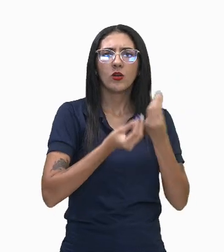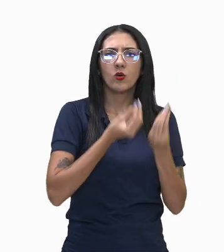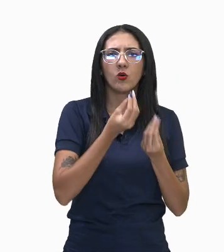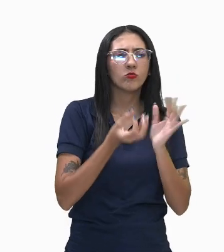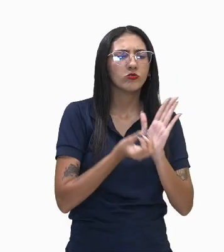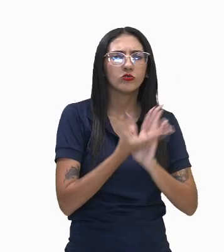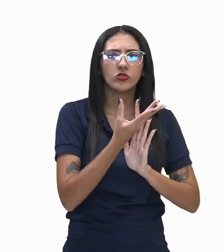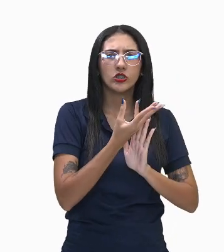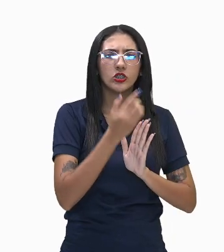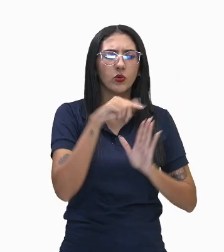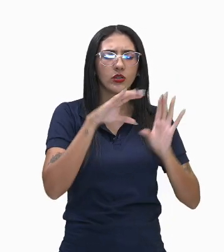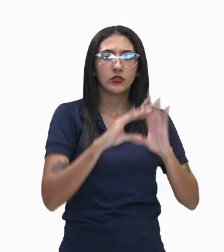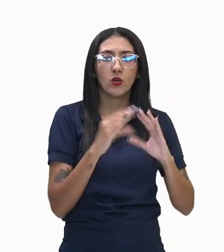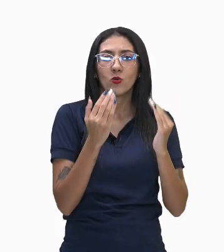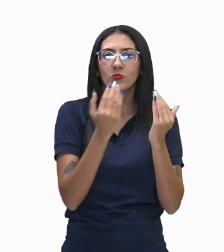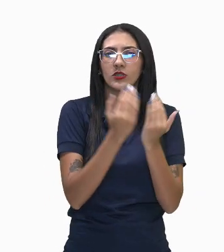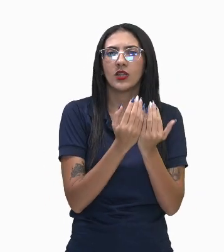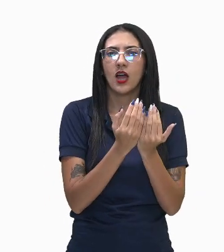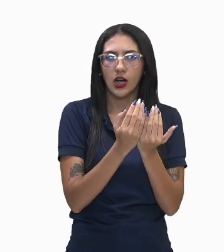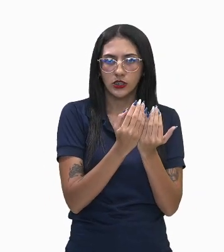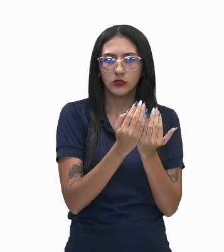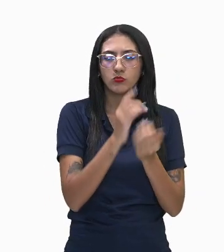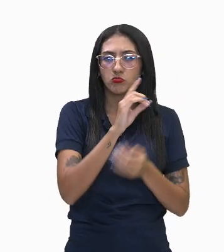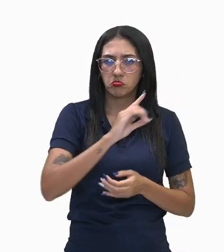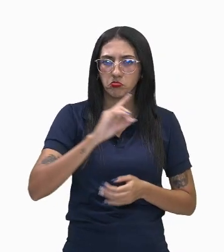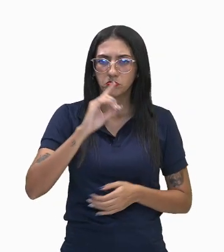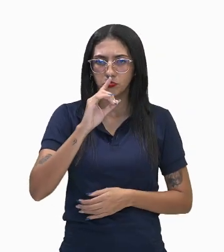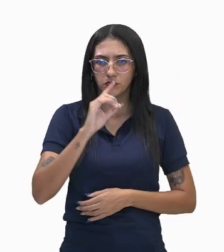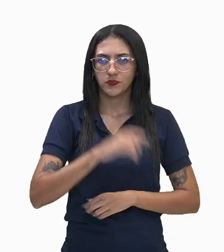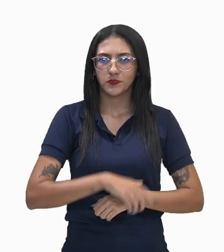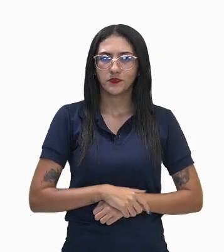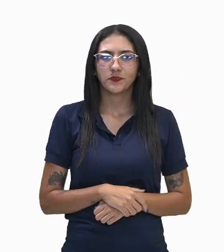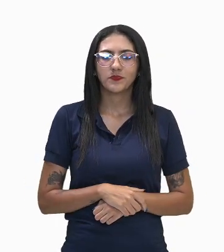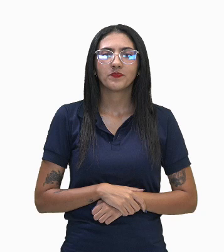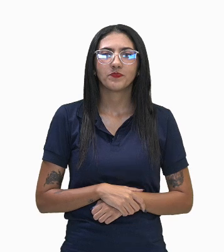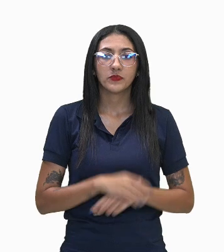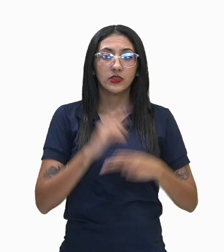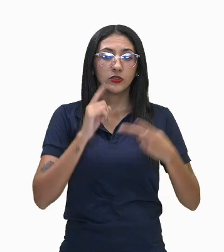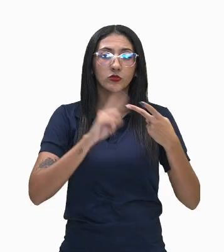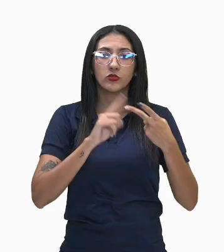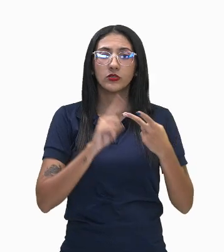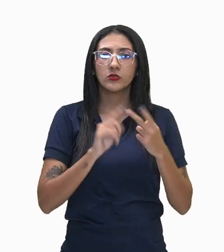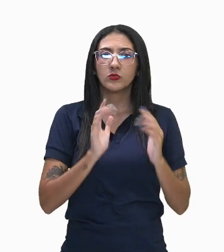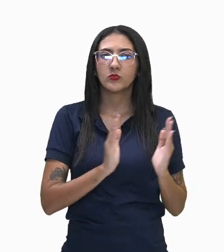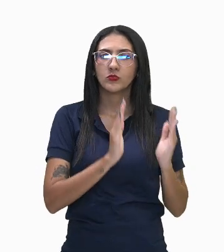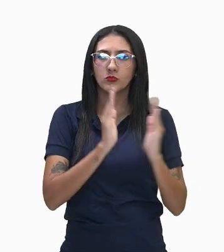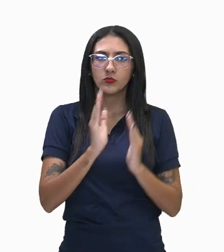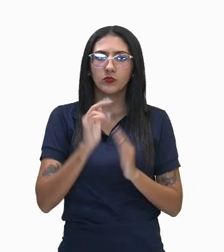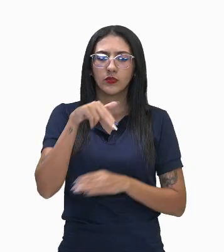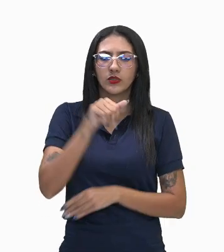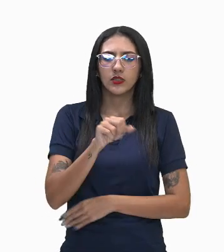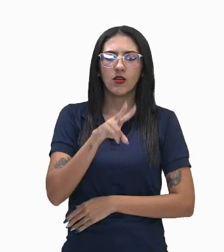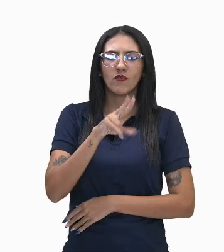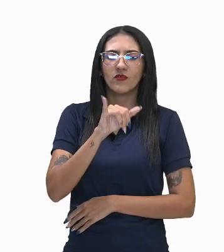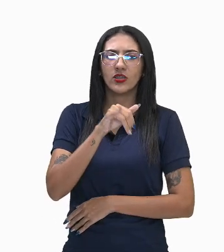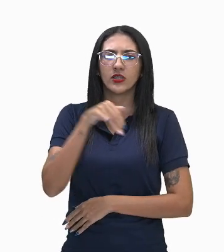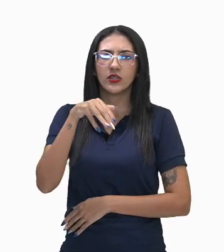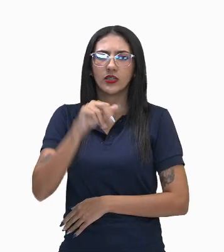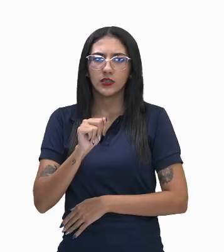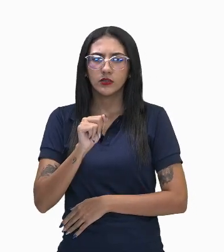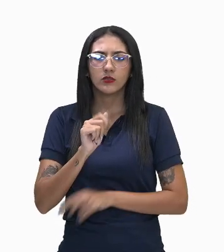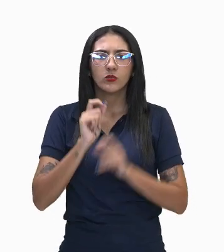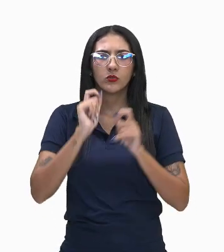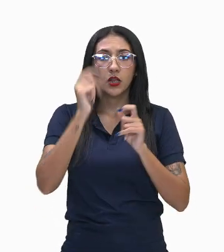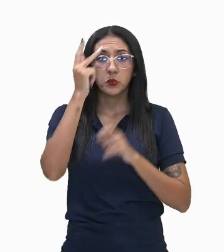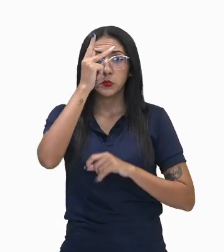sua aliança com o Deus único de Abraão. Nós temos o segundo, que é Navihim, que os profetas,